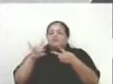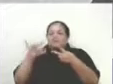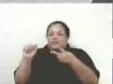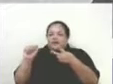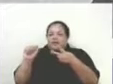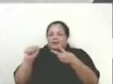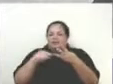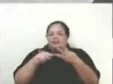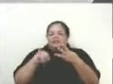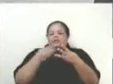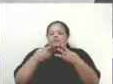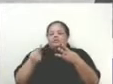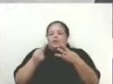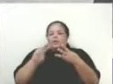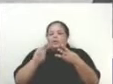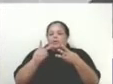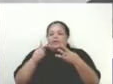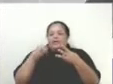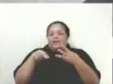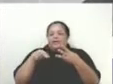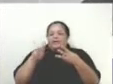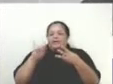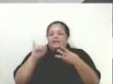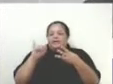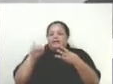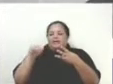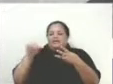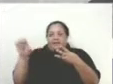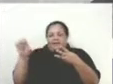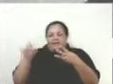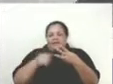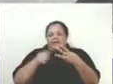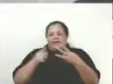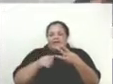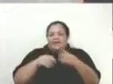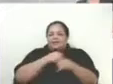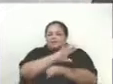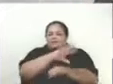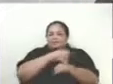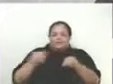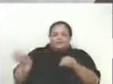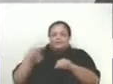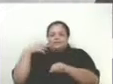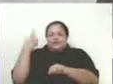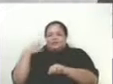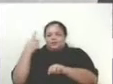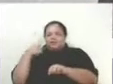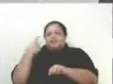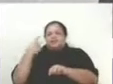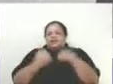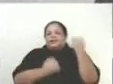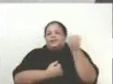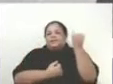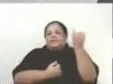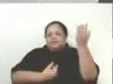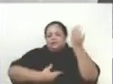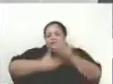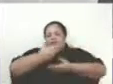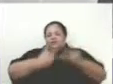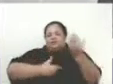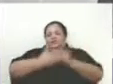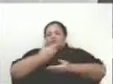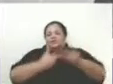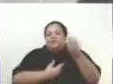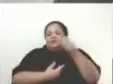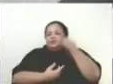assessor da Uvesp, que faz essa interlocução com os vereadores, a importância dessa troca de experiência e de contatos que a gente faz